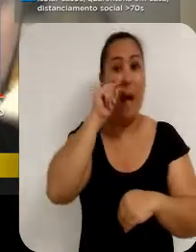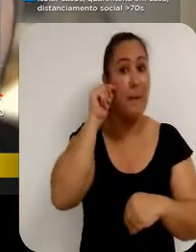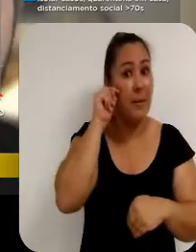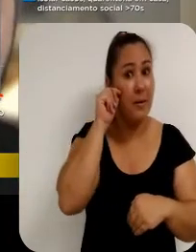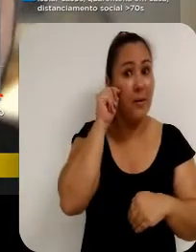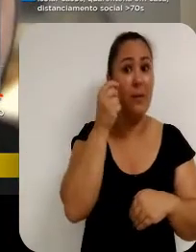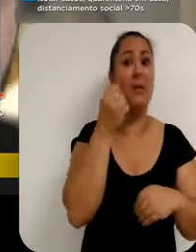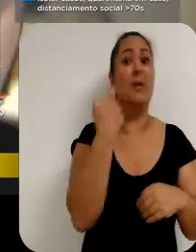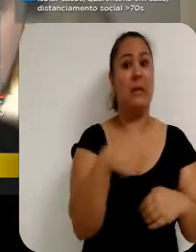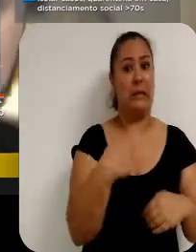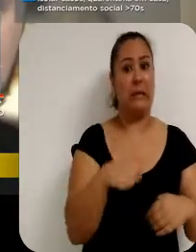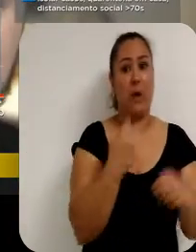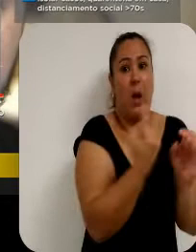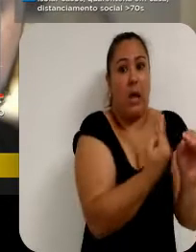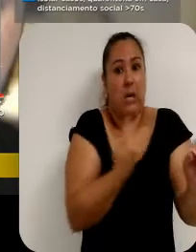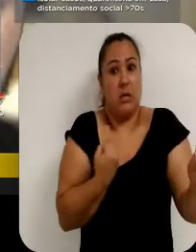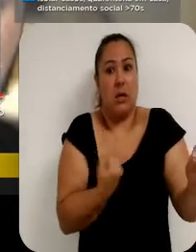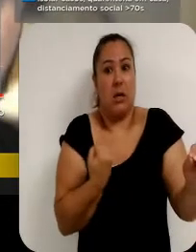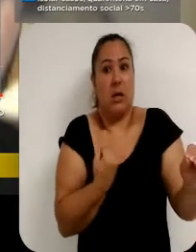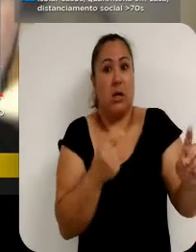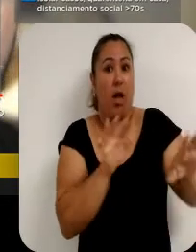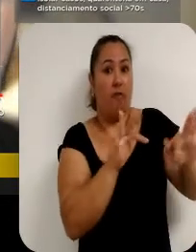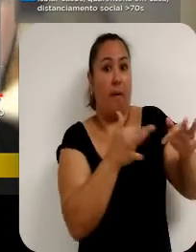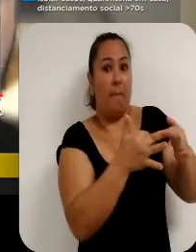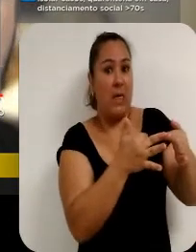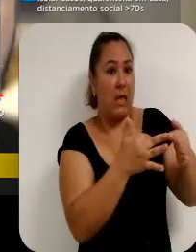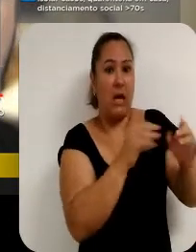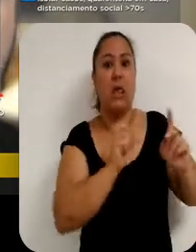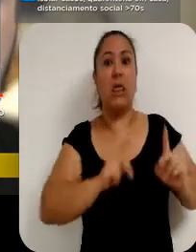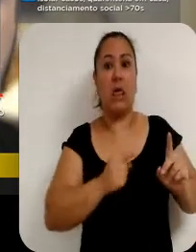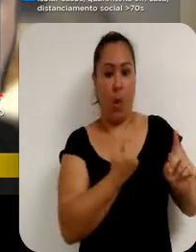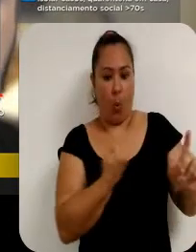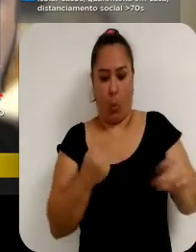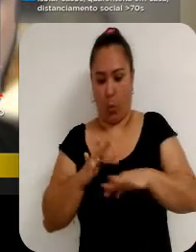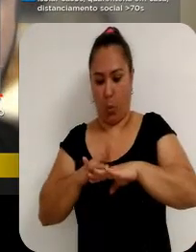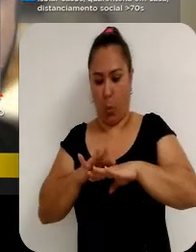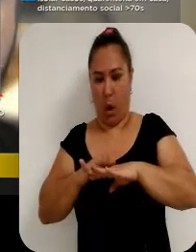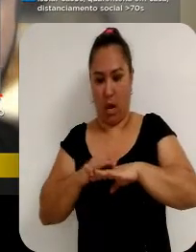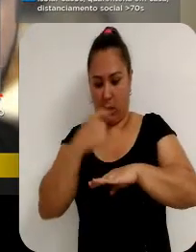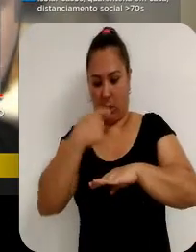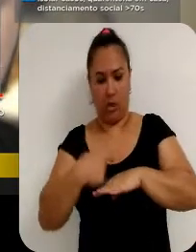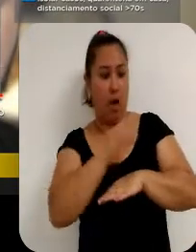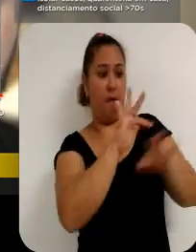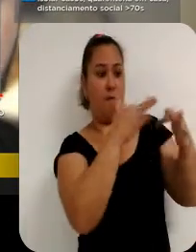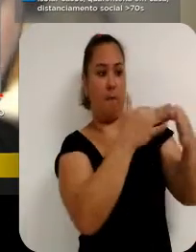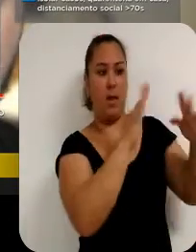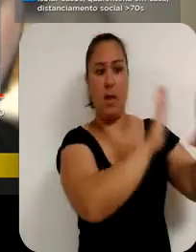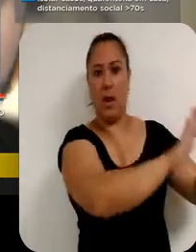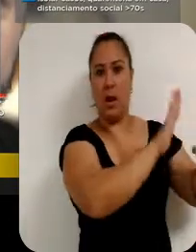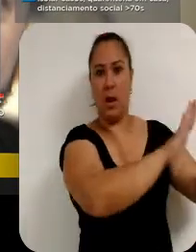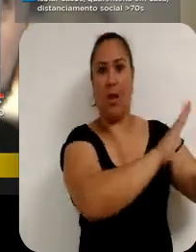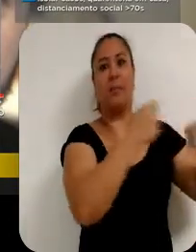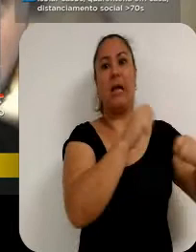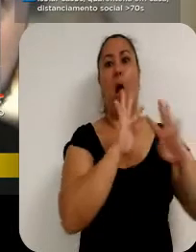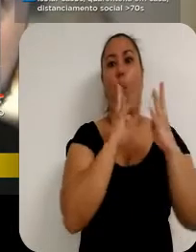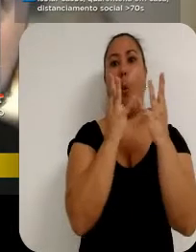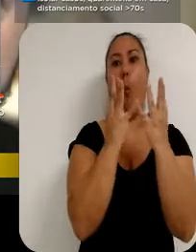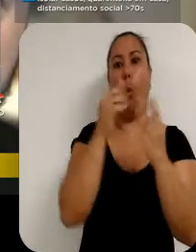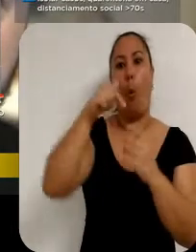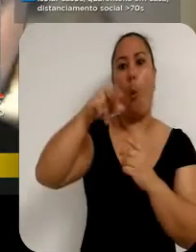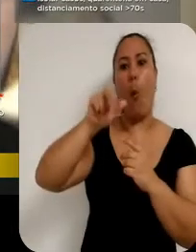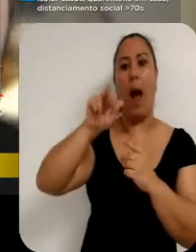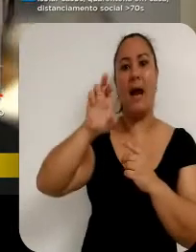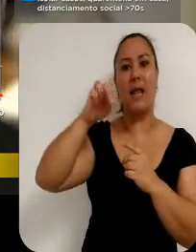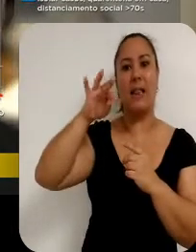os familiares de quem foi infectado em quarentena em casa. Então, em laranja é só quem eu detecto que está com o